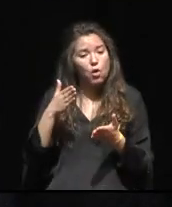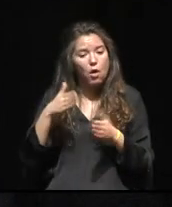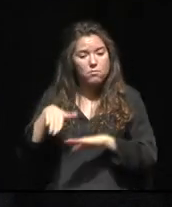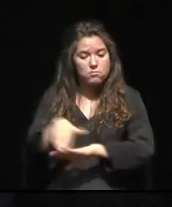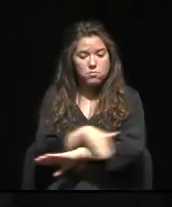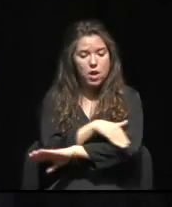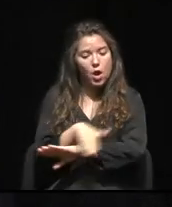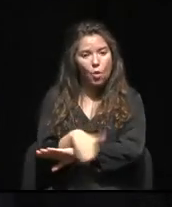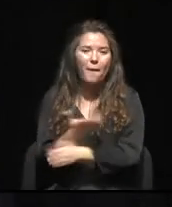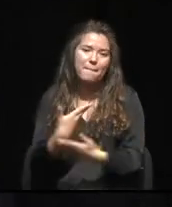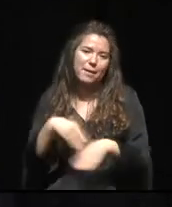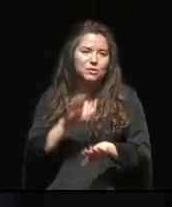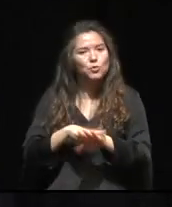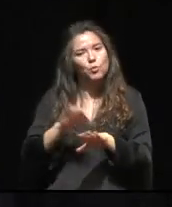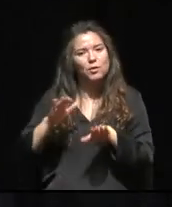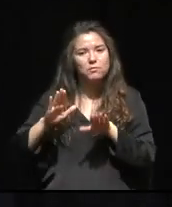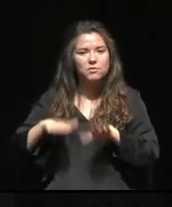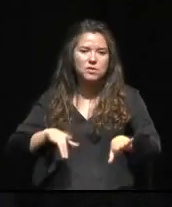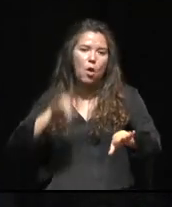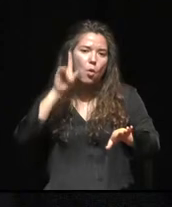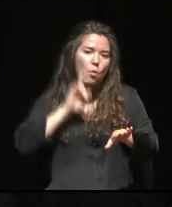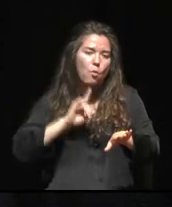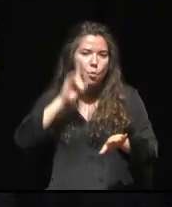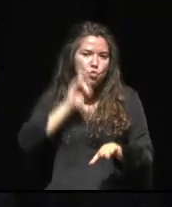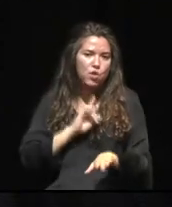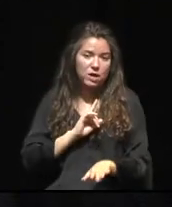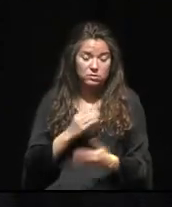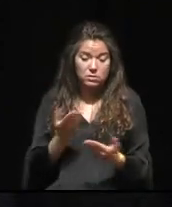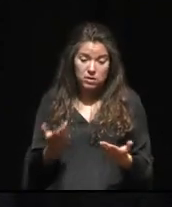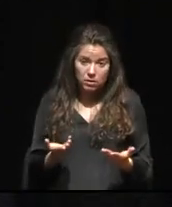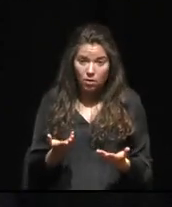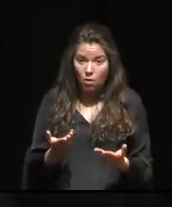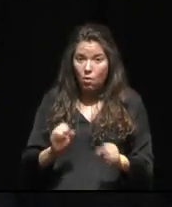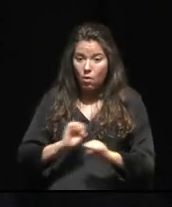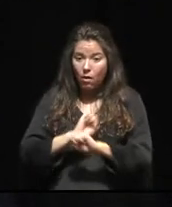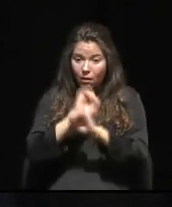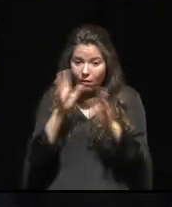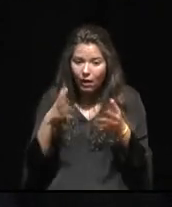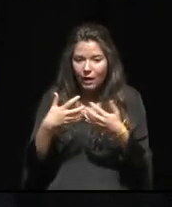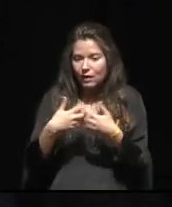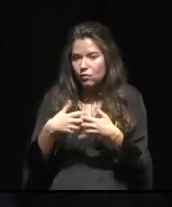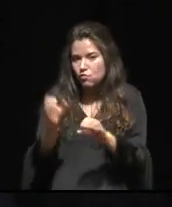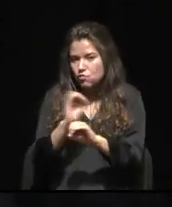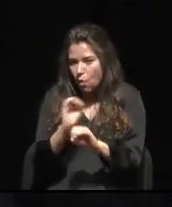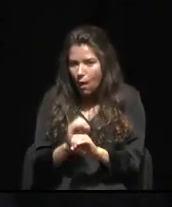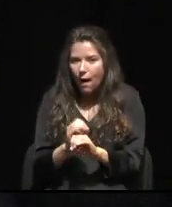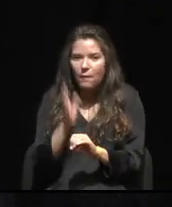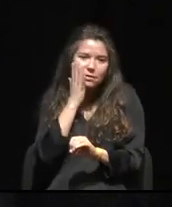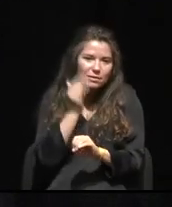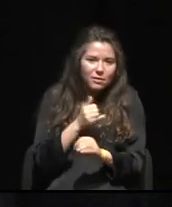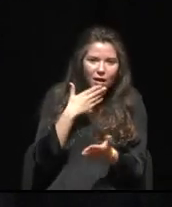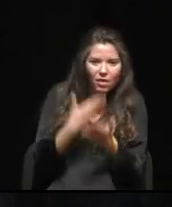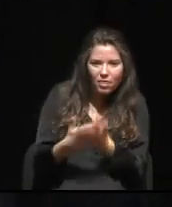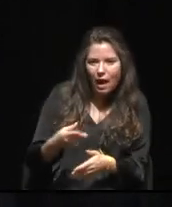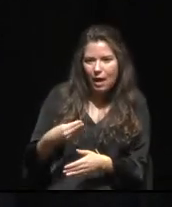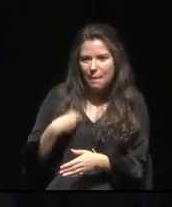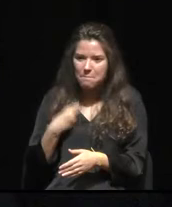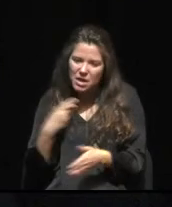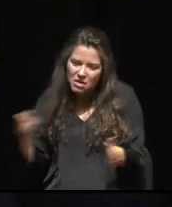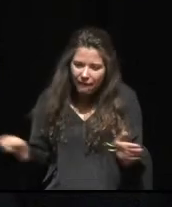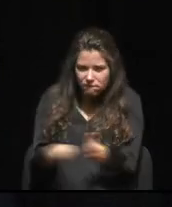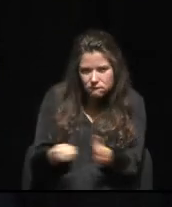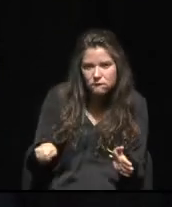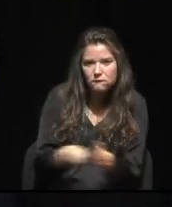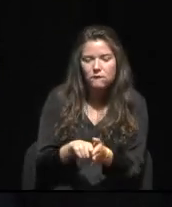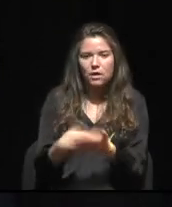rua mas numa manifestação de mulheres são indubitáveis os objetivos da teorização de instigação de